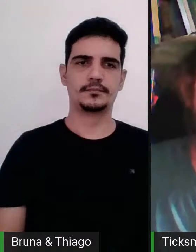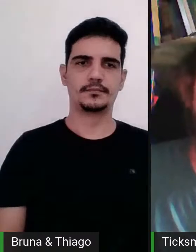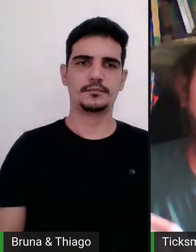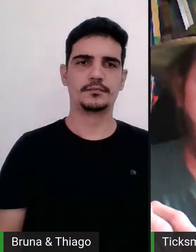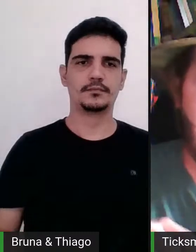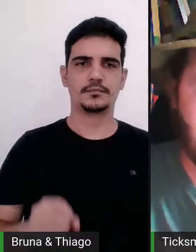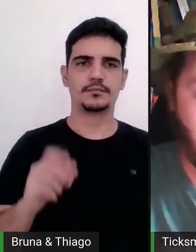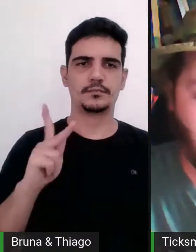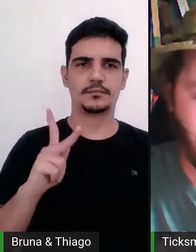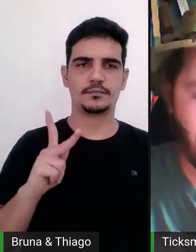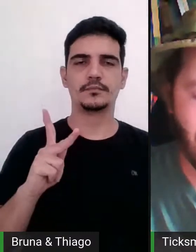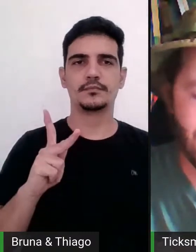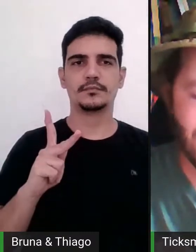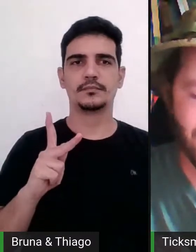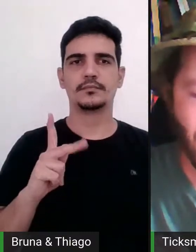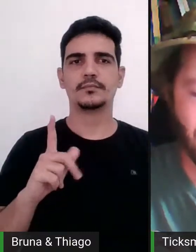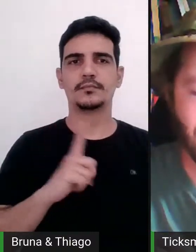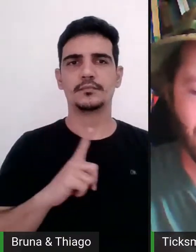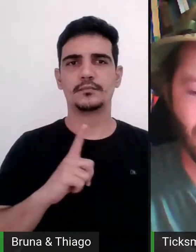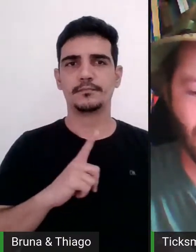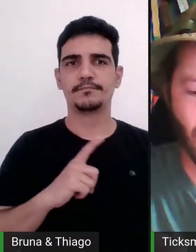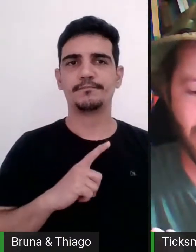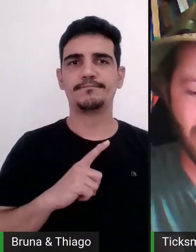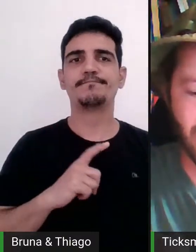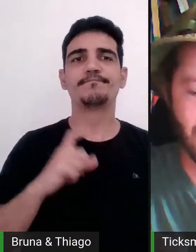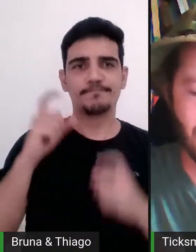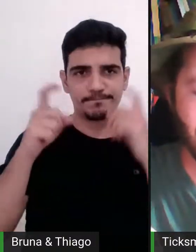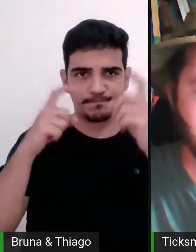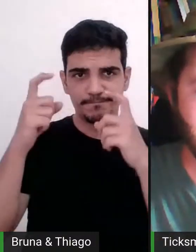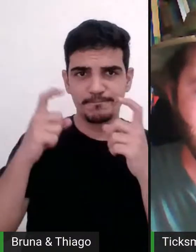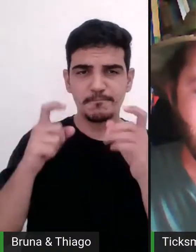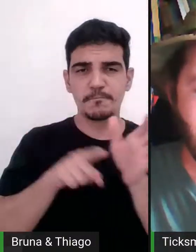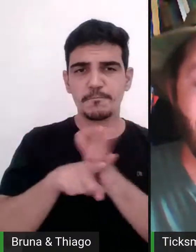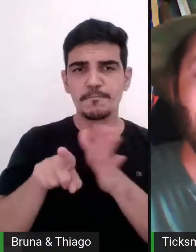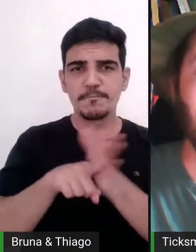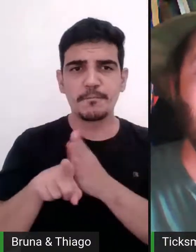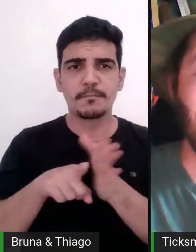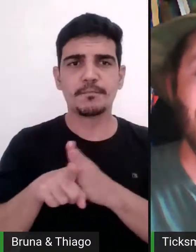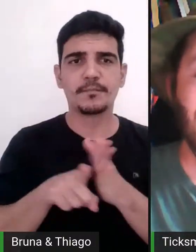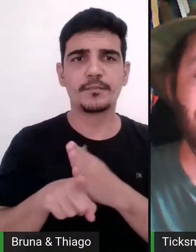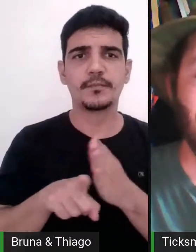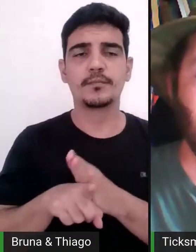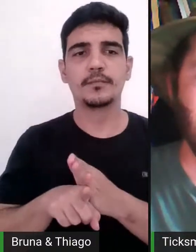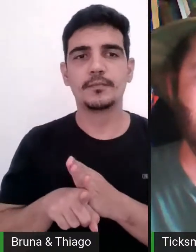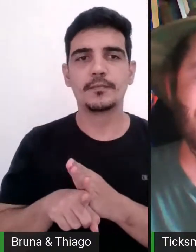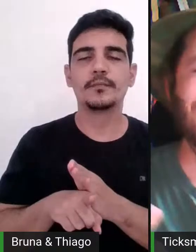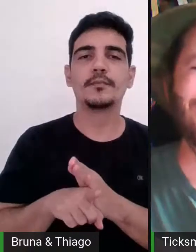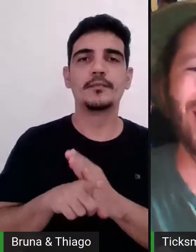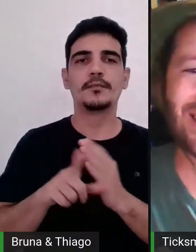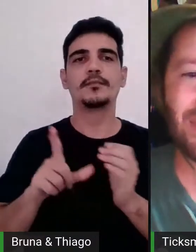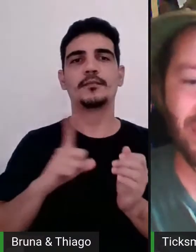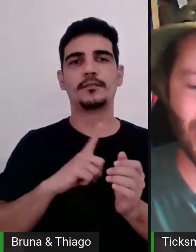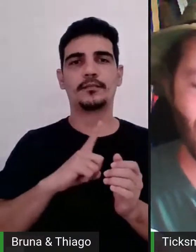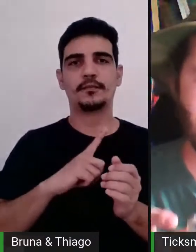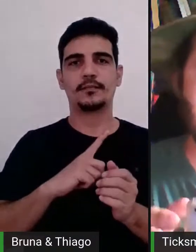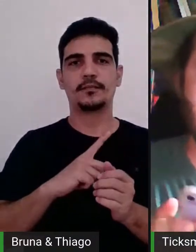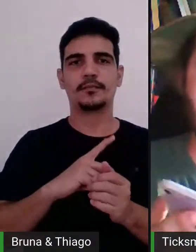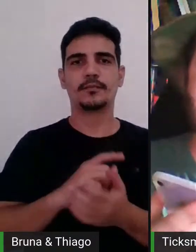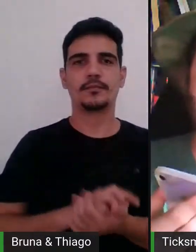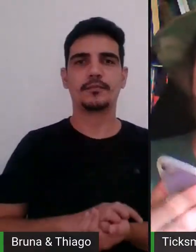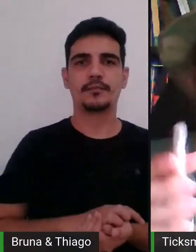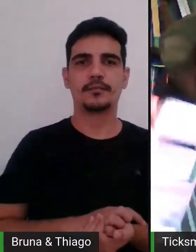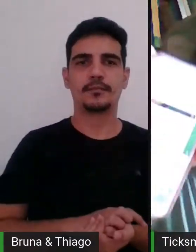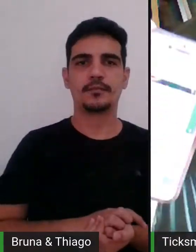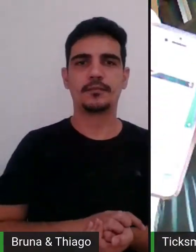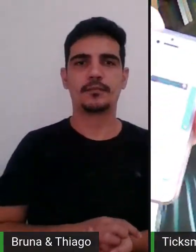Ok. Ó, vejo que vocês têm muito interesse, né, sobre. Olha, teve uma galera, pelo menos 13 pessoas